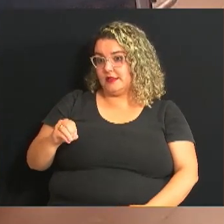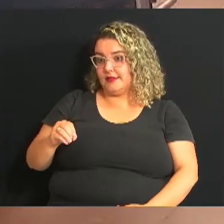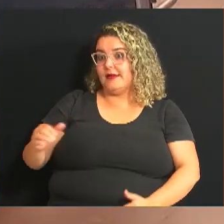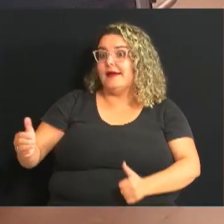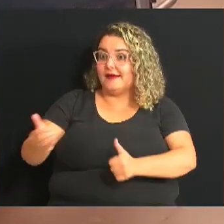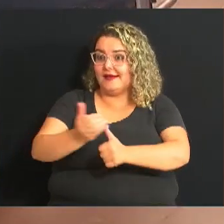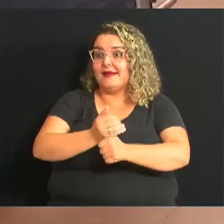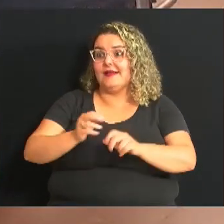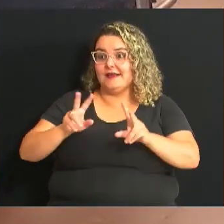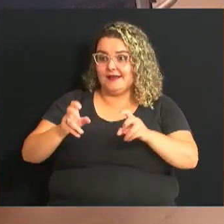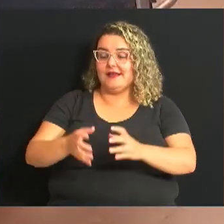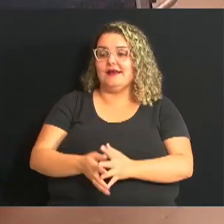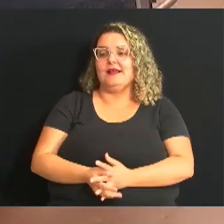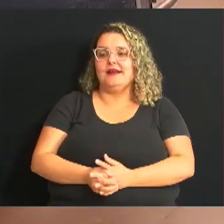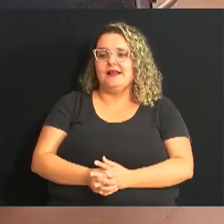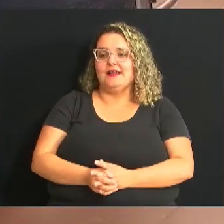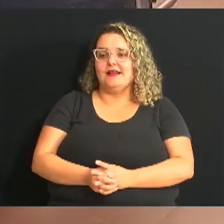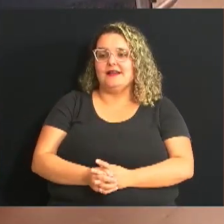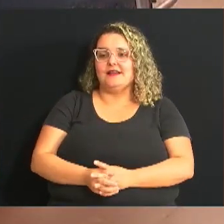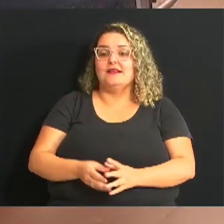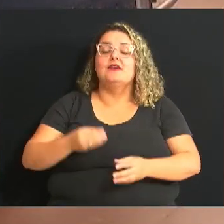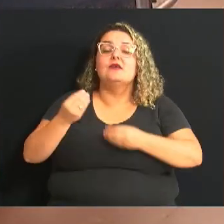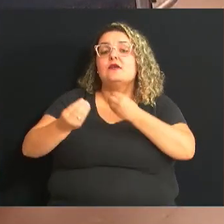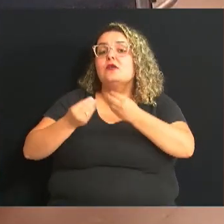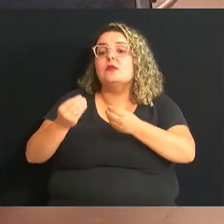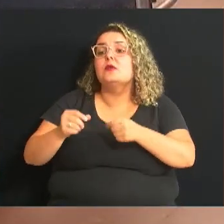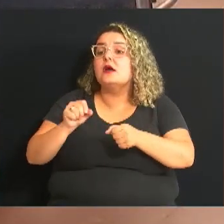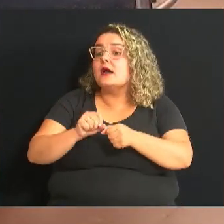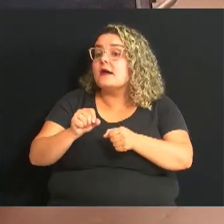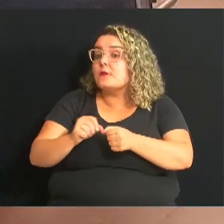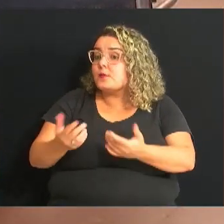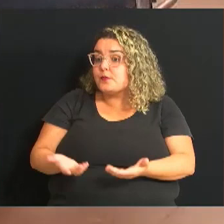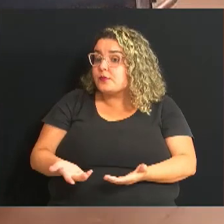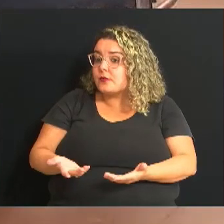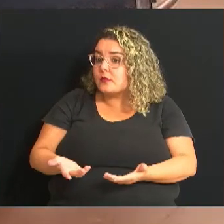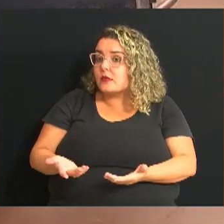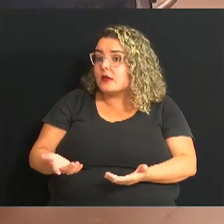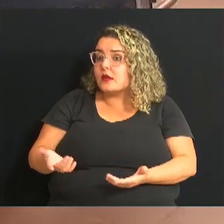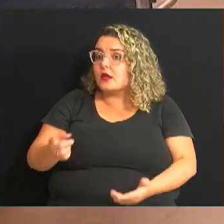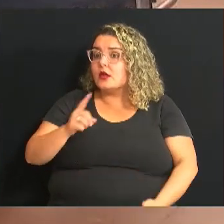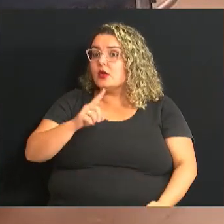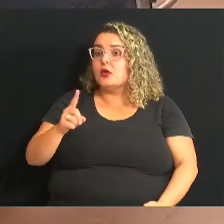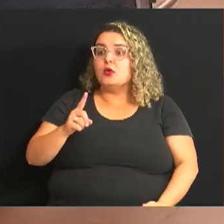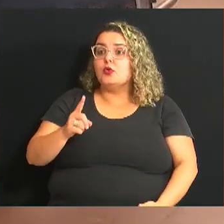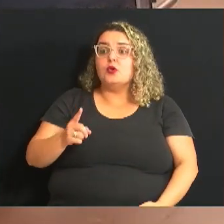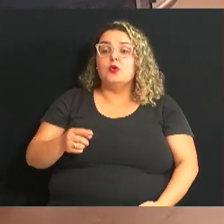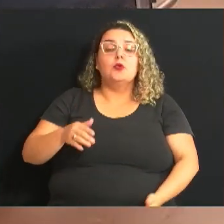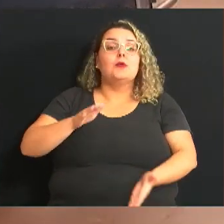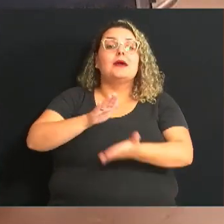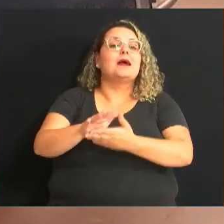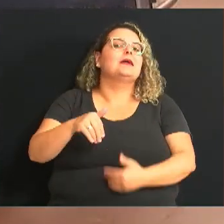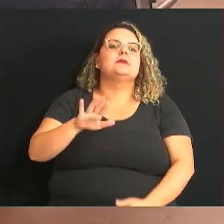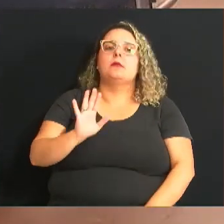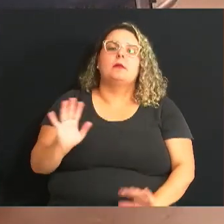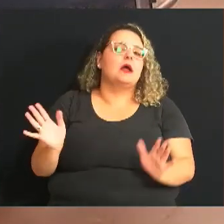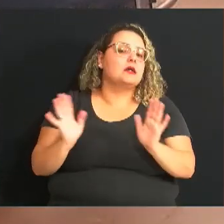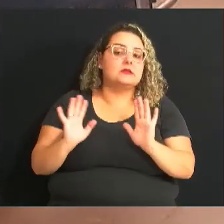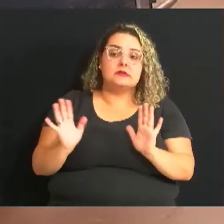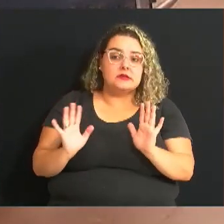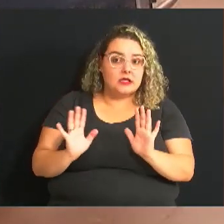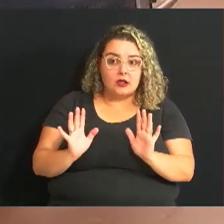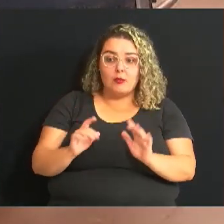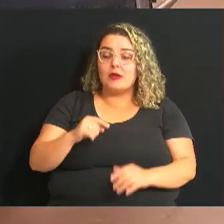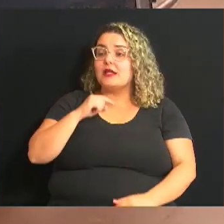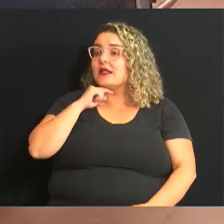assim, como é feito, que não onera ainda mais, não custa nada a mais, né, para